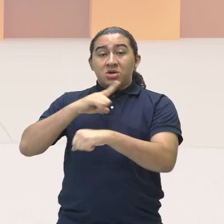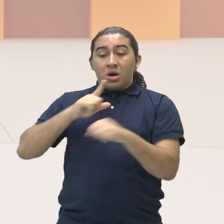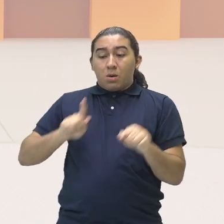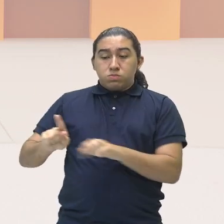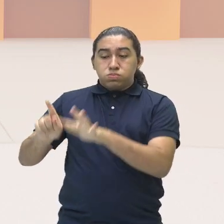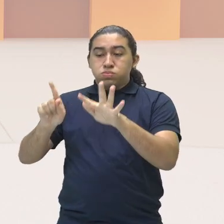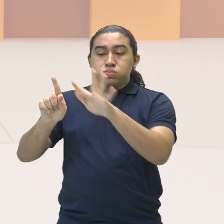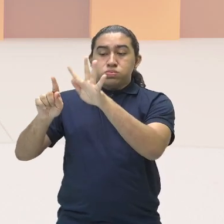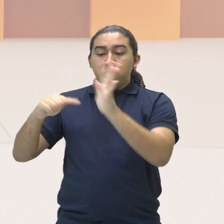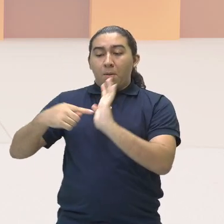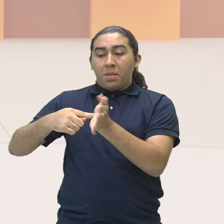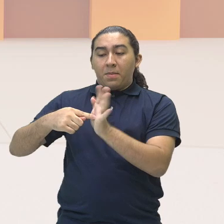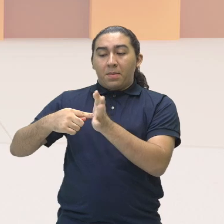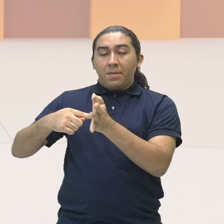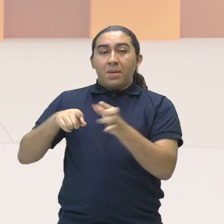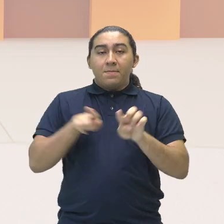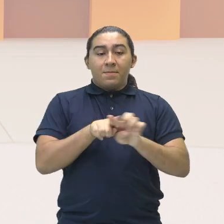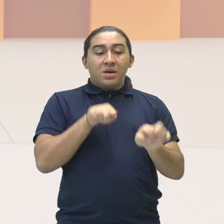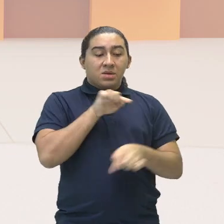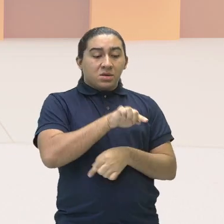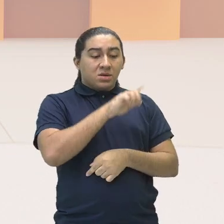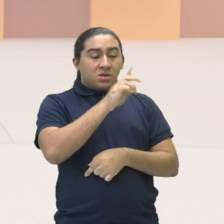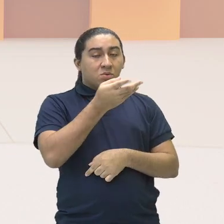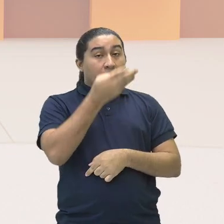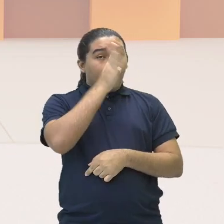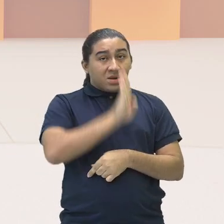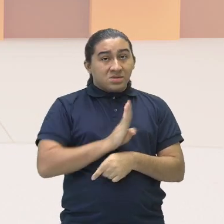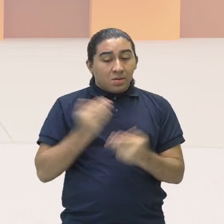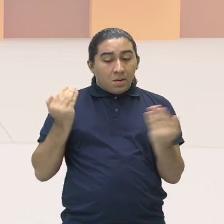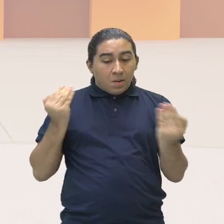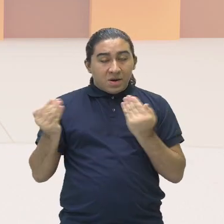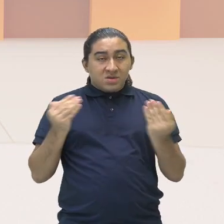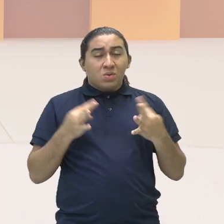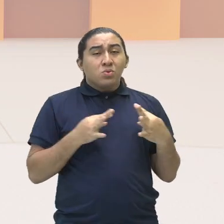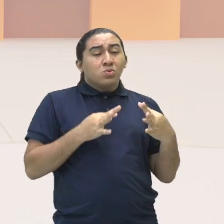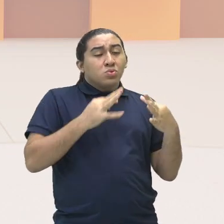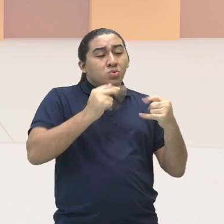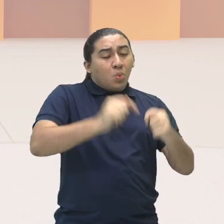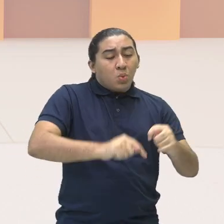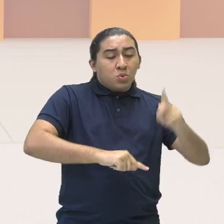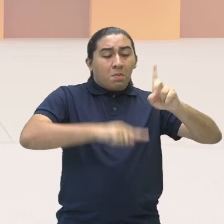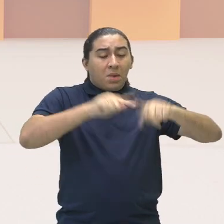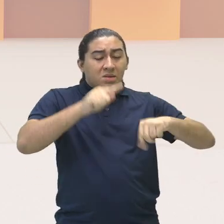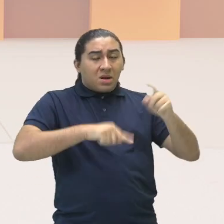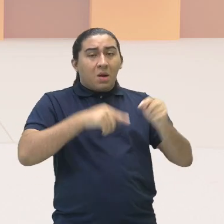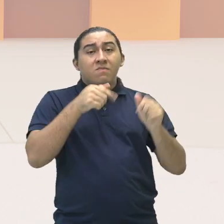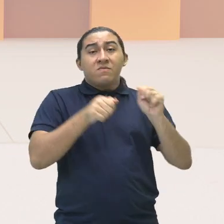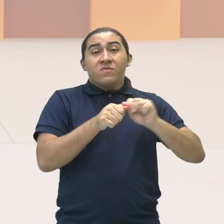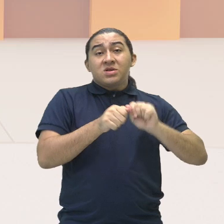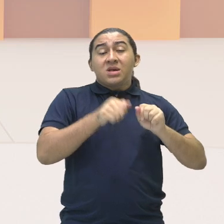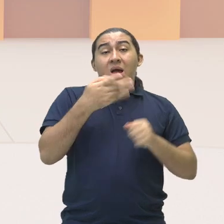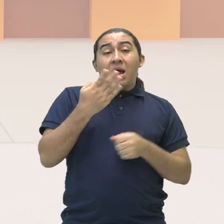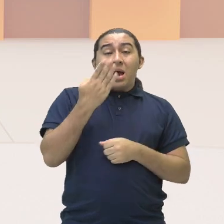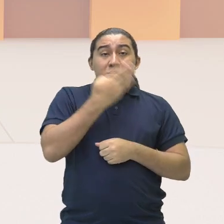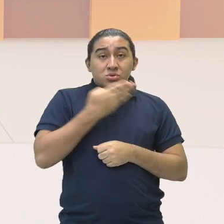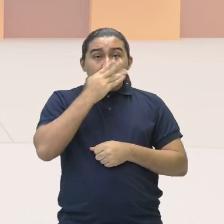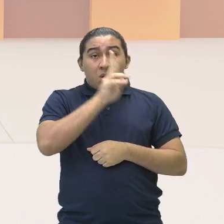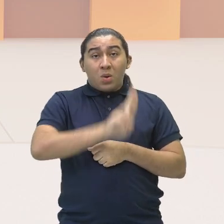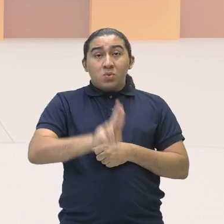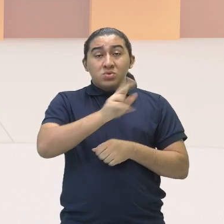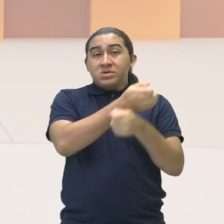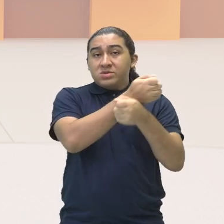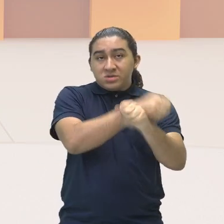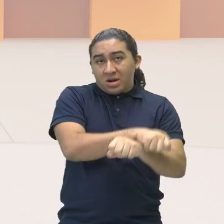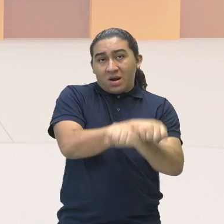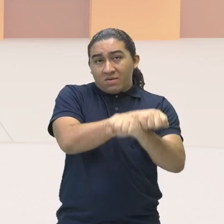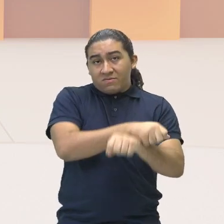vapor, enquanto no Brasil a moenda, todo esse equipamento era utilizado com a mão de obra